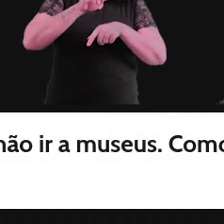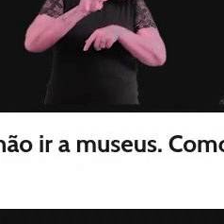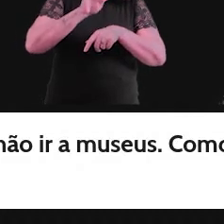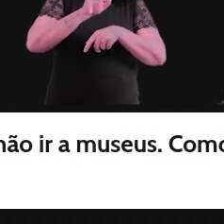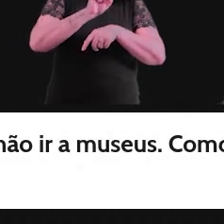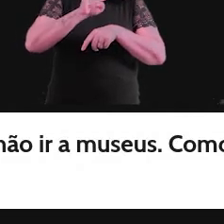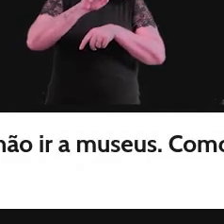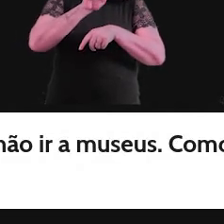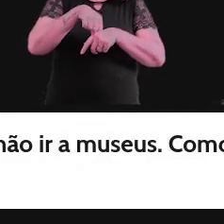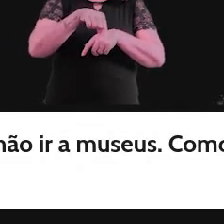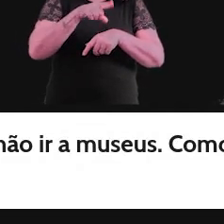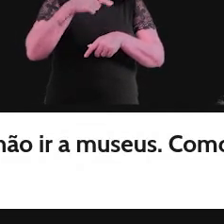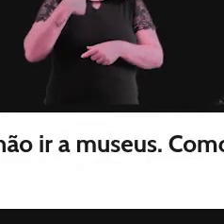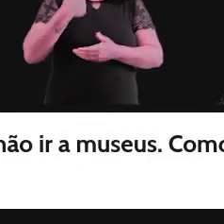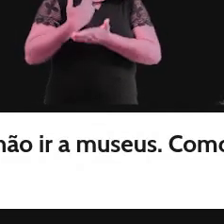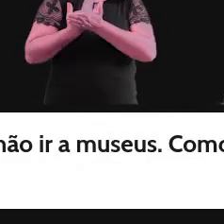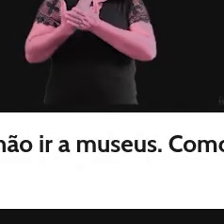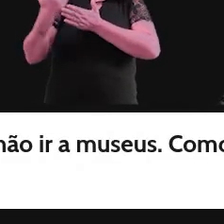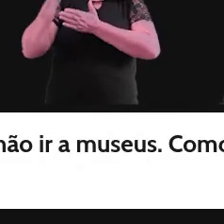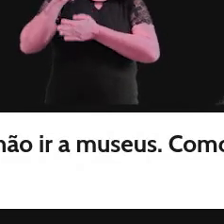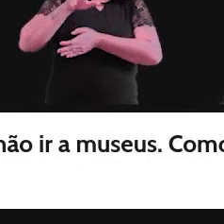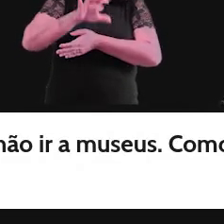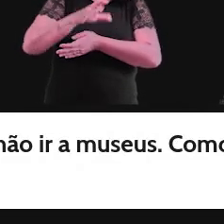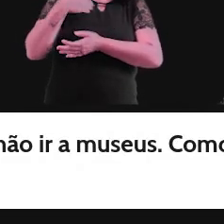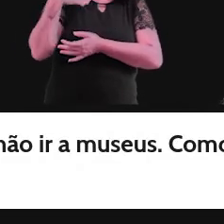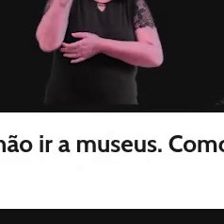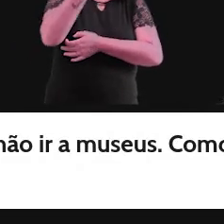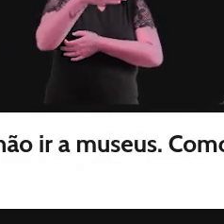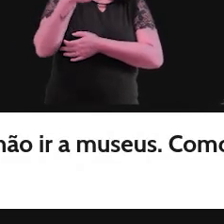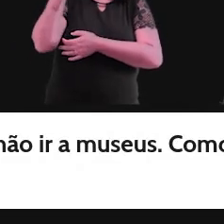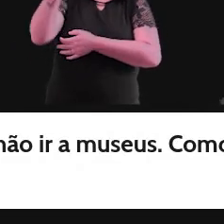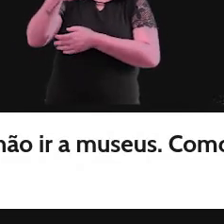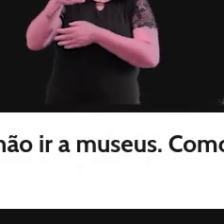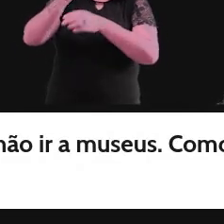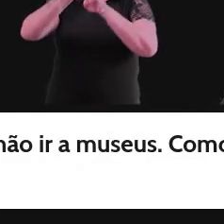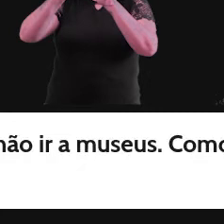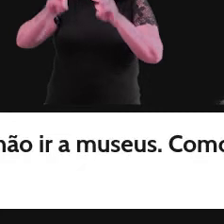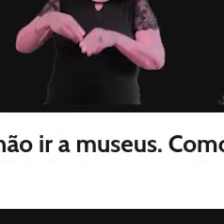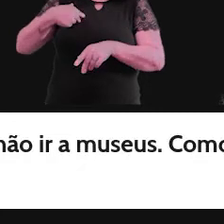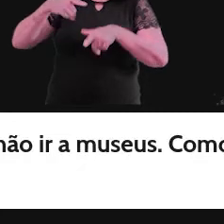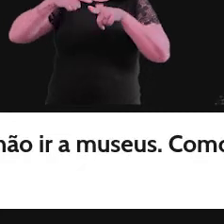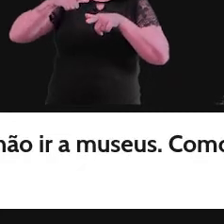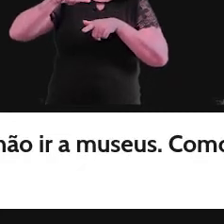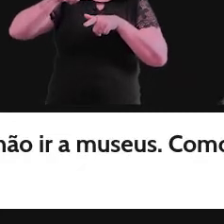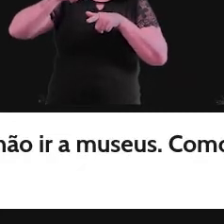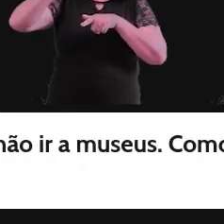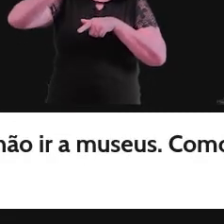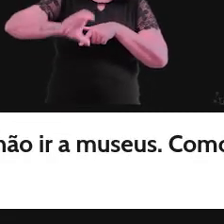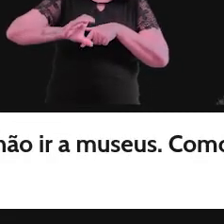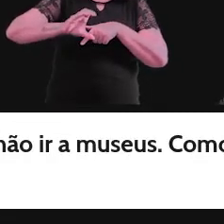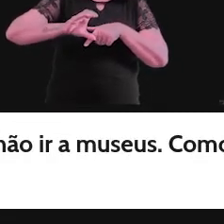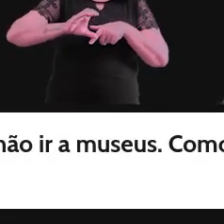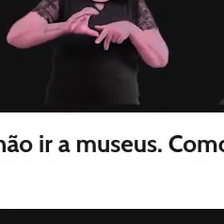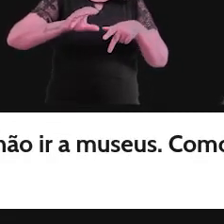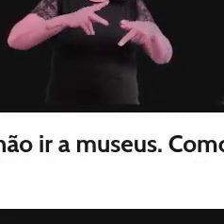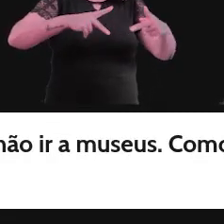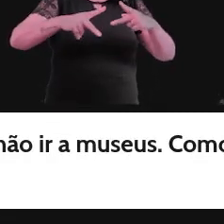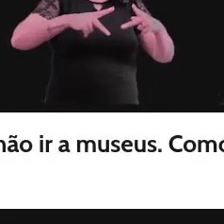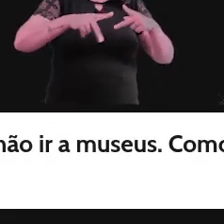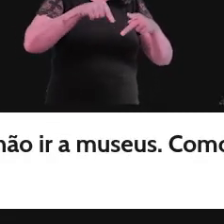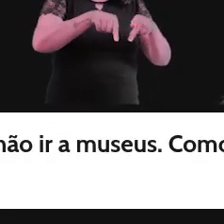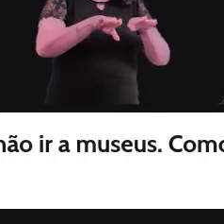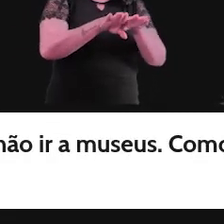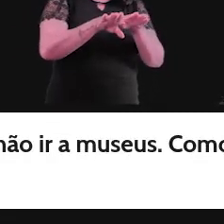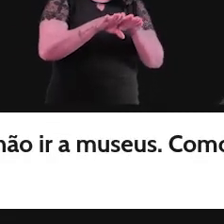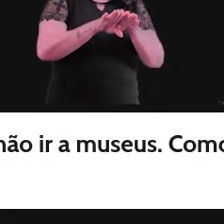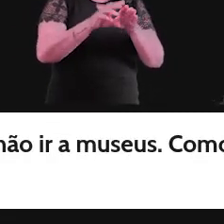que eu comecei a minha vida na divulgação científica, já trabalhei como coordenadora e coordenadora pedagógica em 2 museus